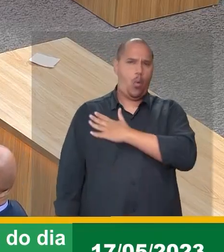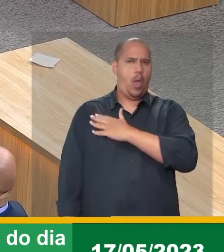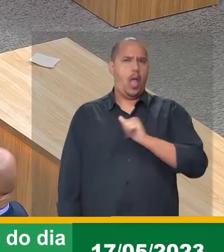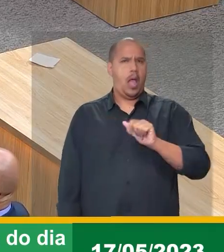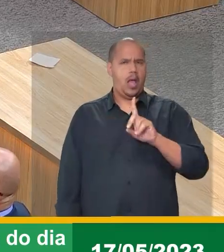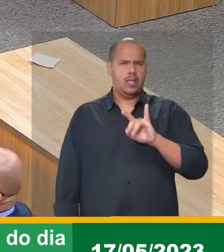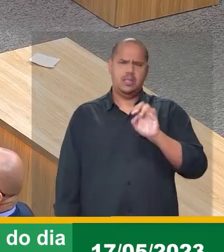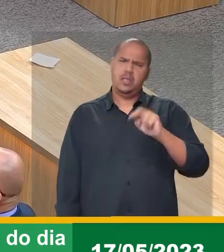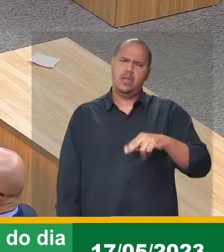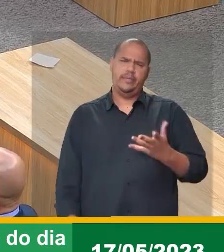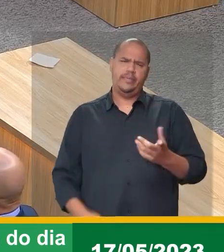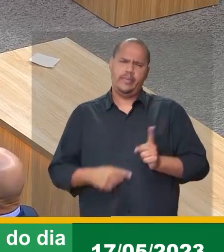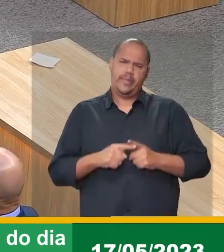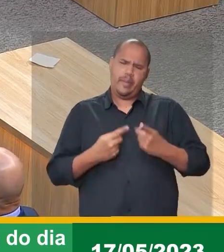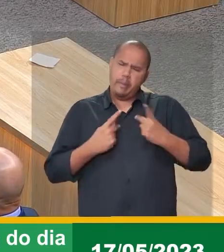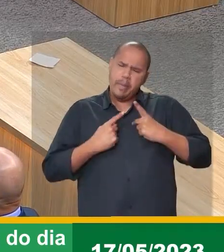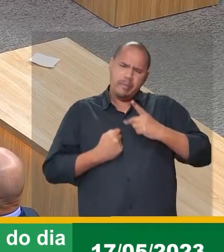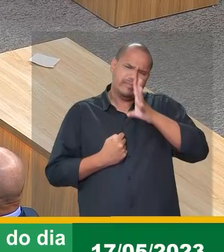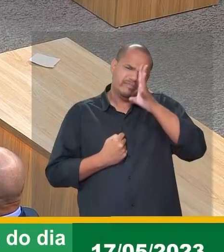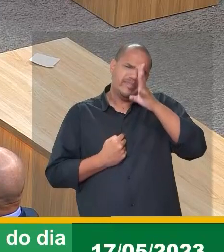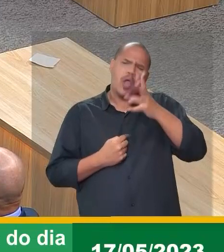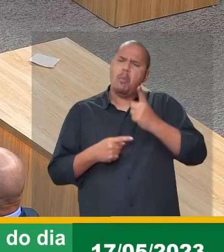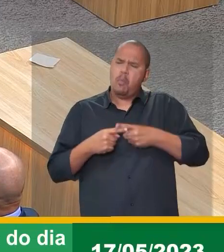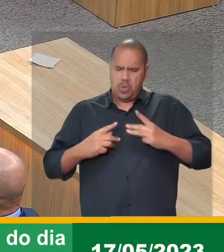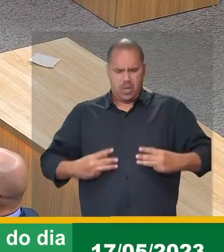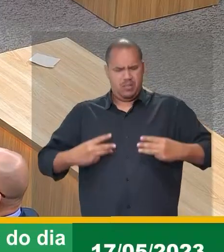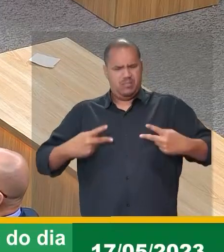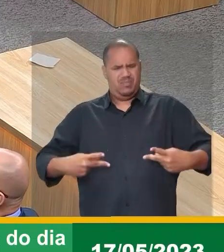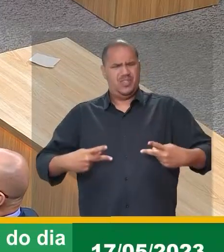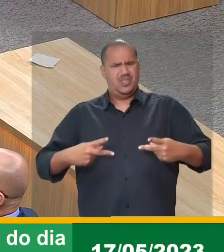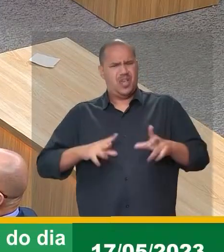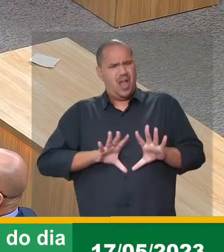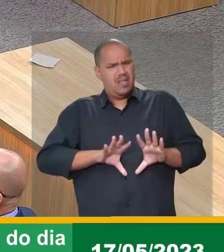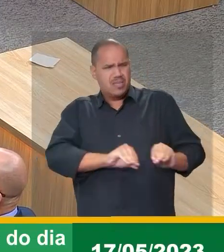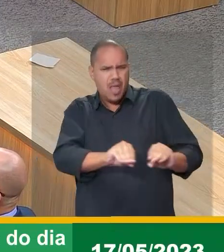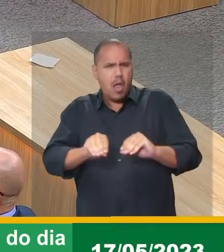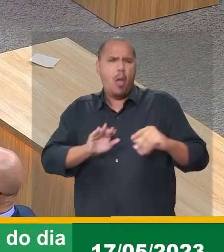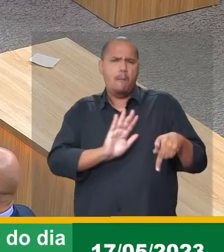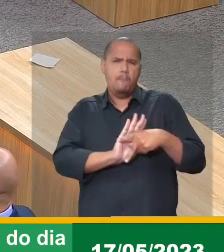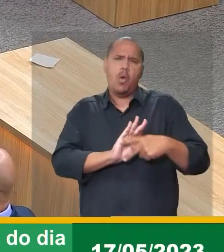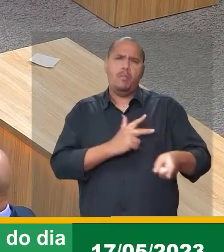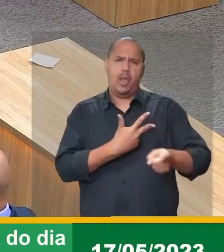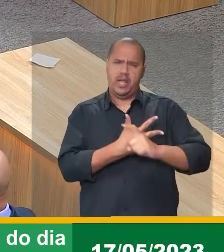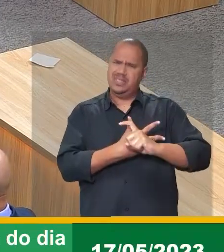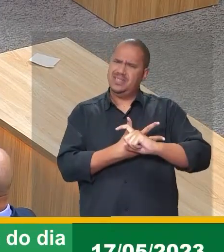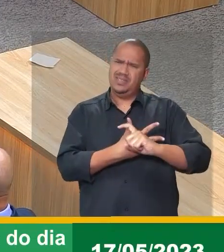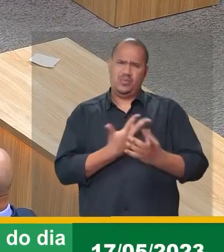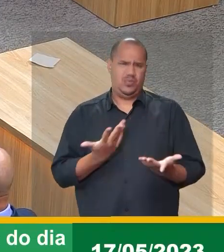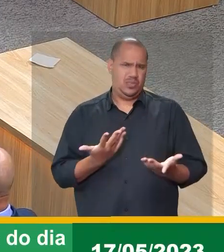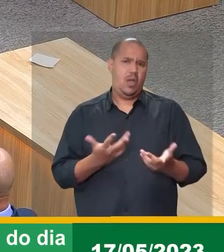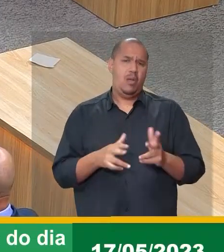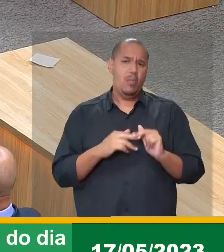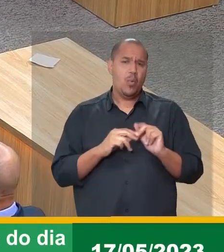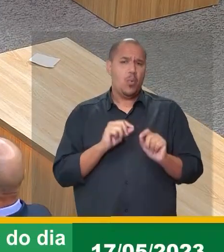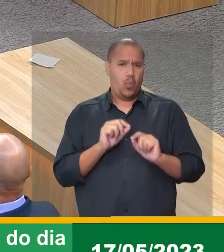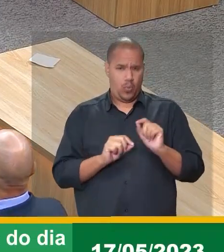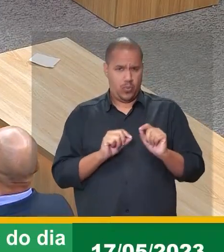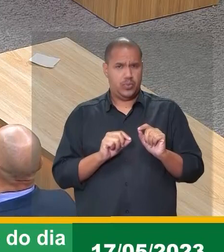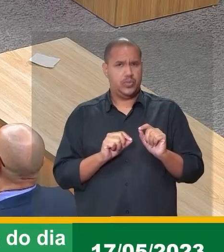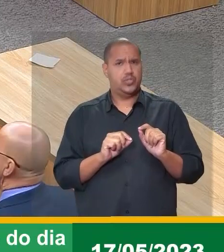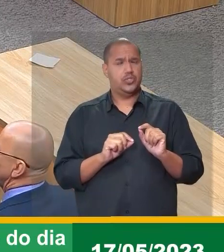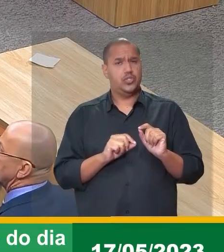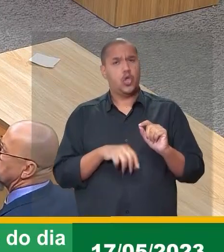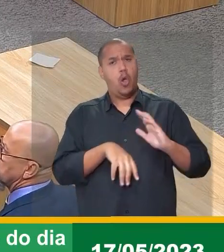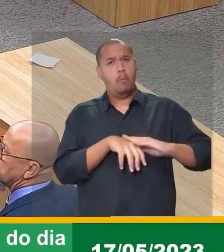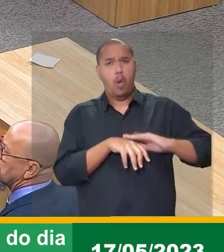cabimento o Ministério Público se me excluir em questões do executivo se é algo que diz respeito a uma decisão